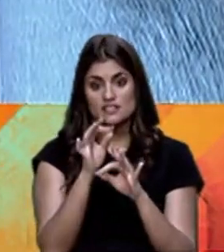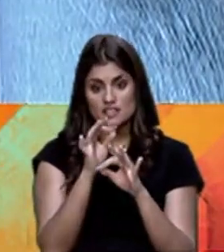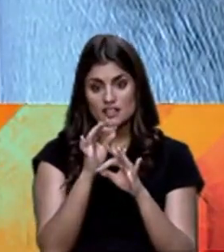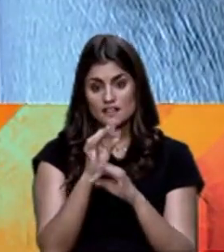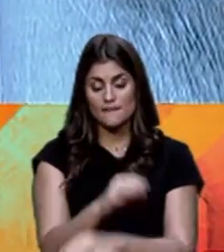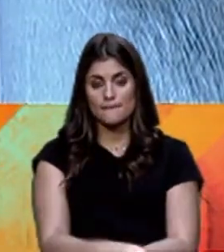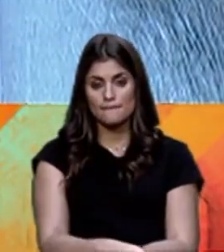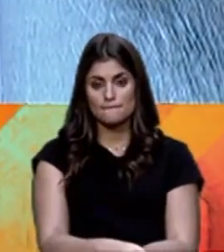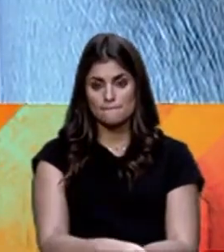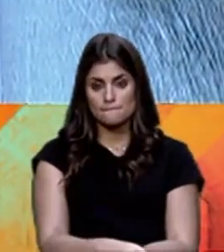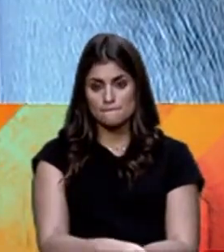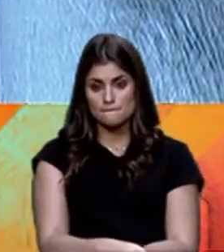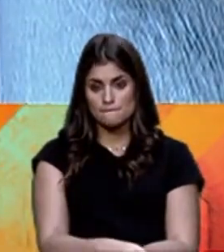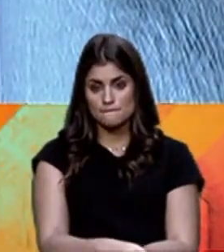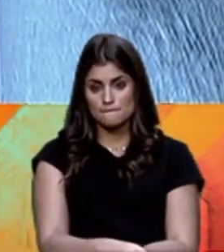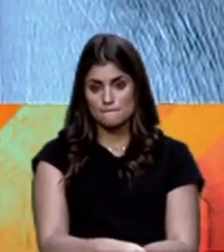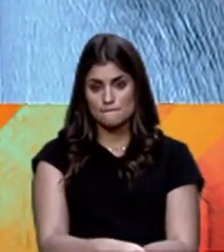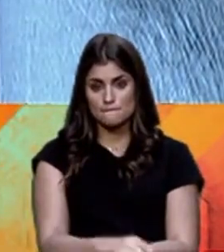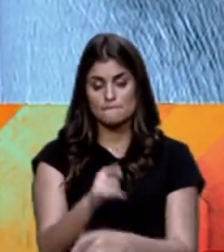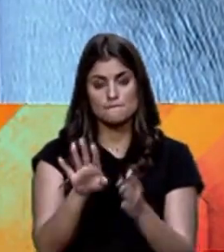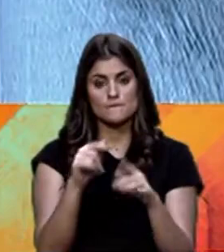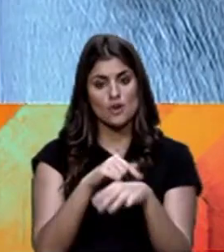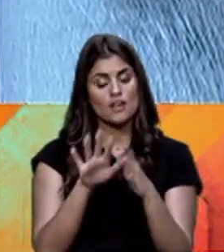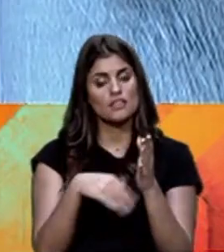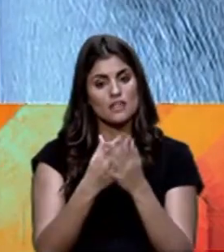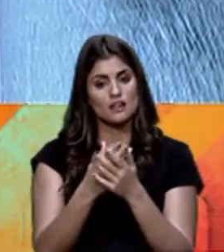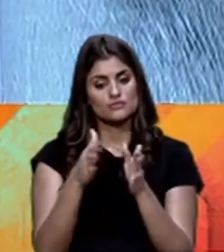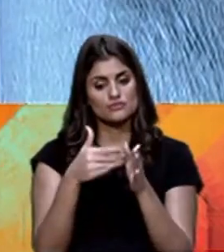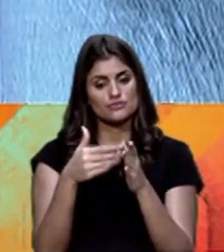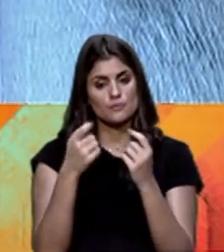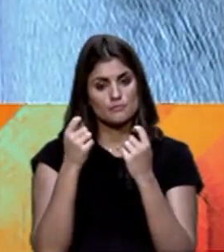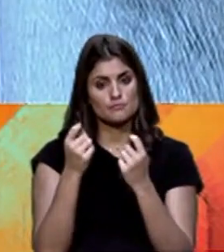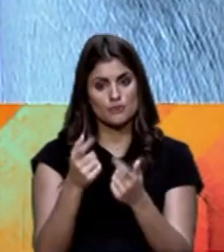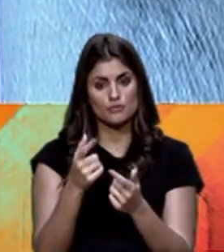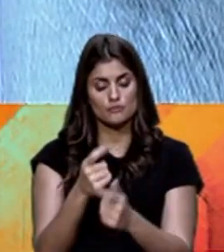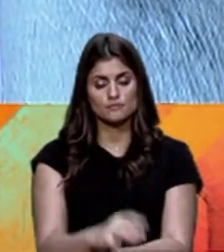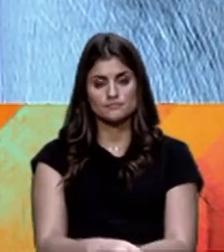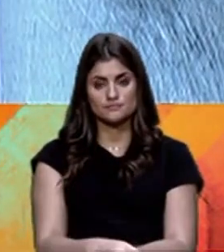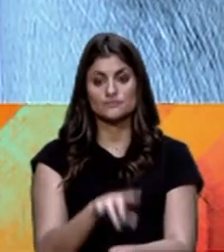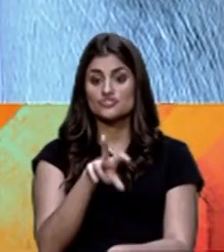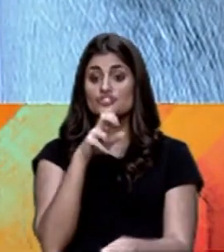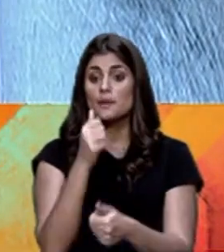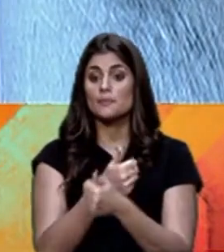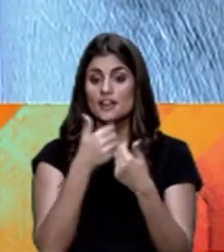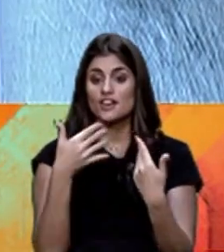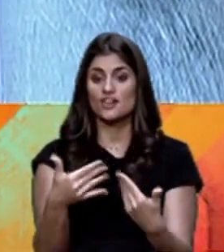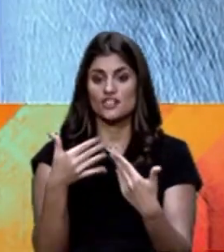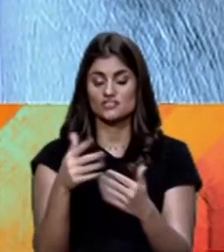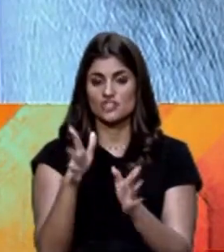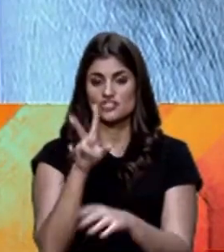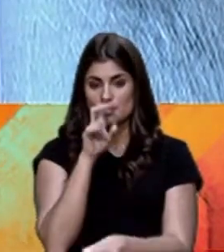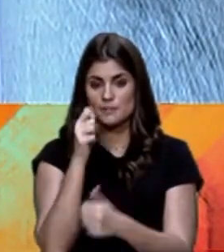viçosa, mais na hora de servir, para não cozinhar muito. Já cheira bem, já cheira